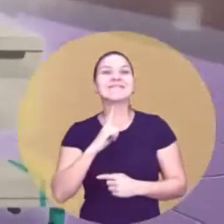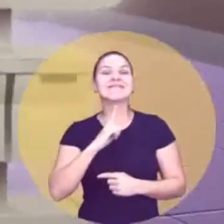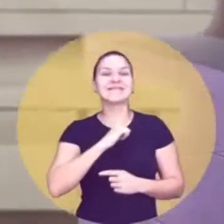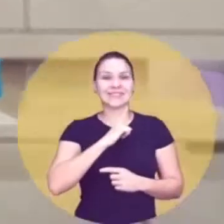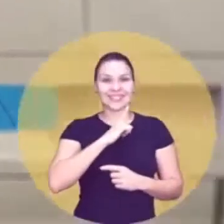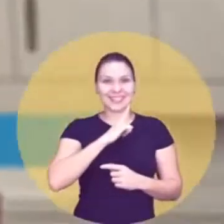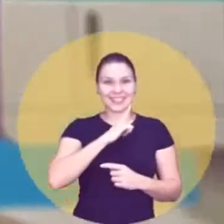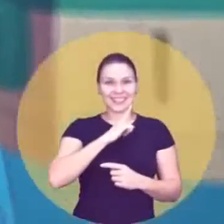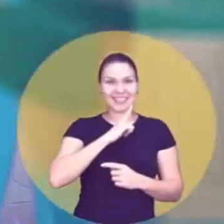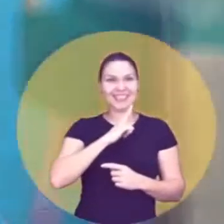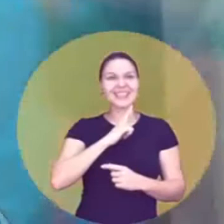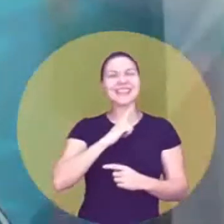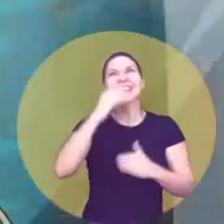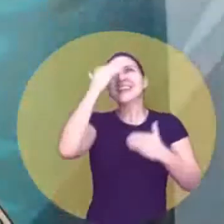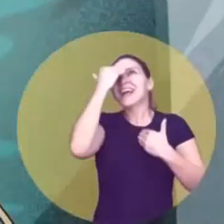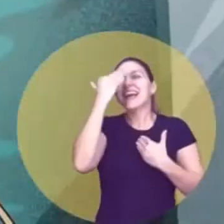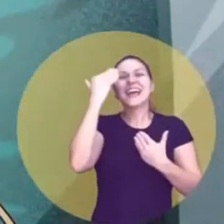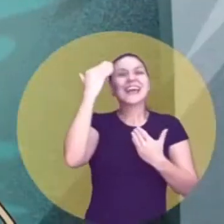ter.